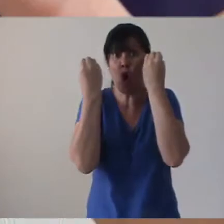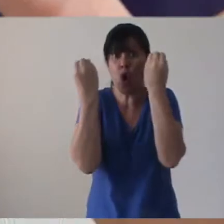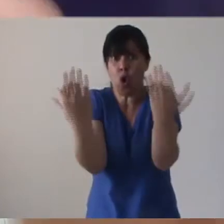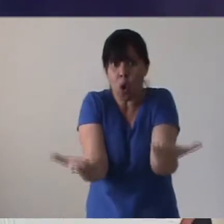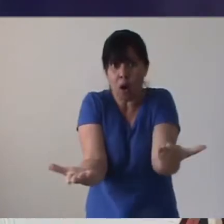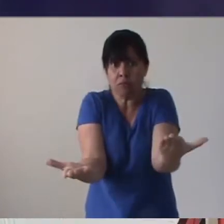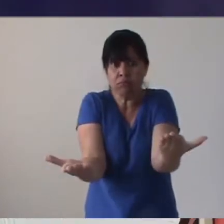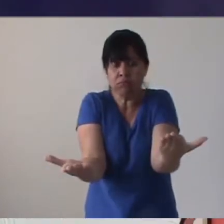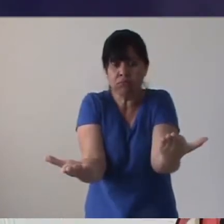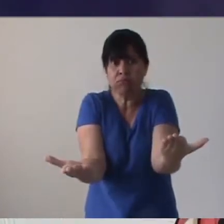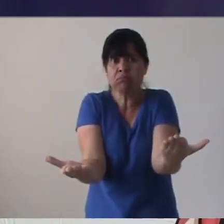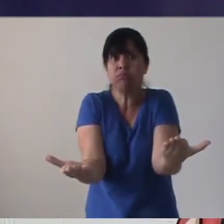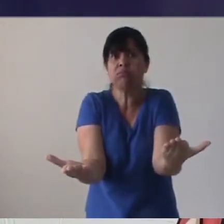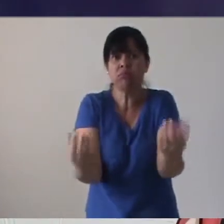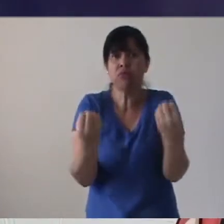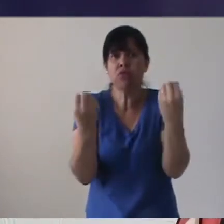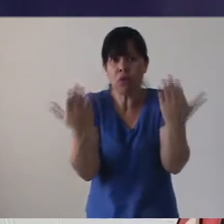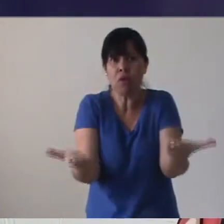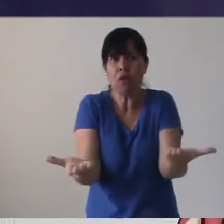jogada